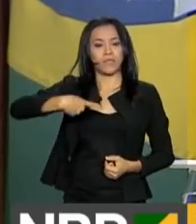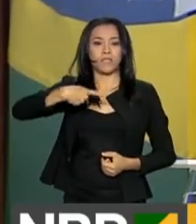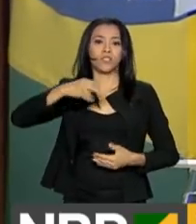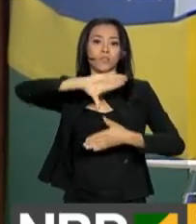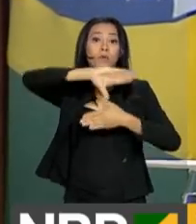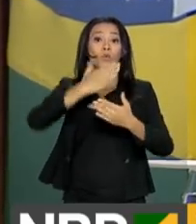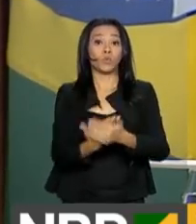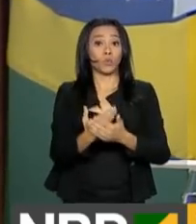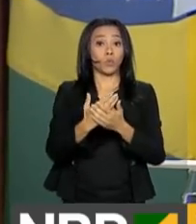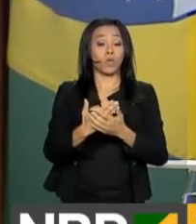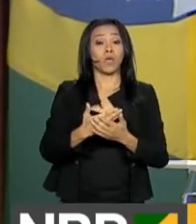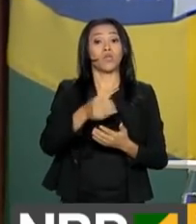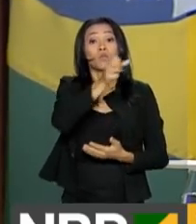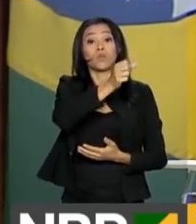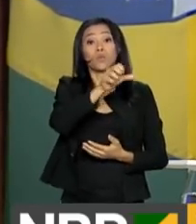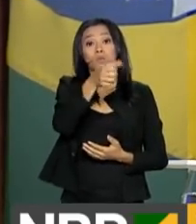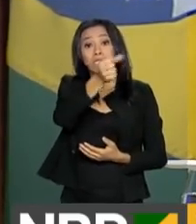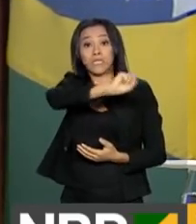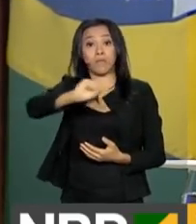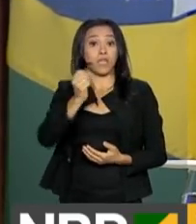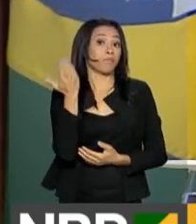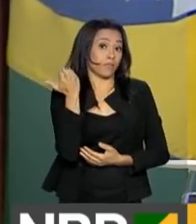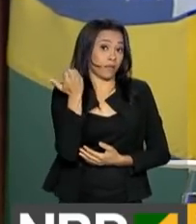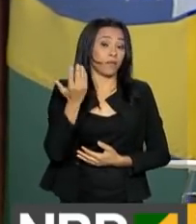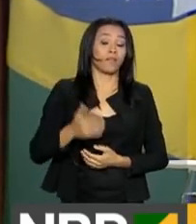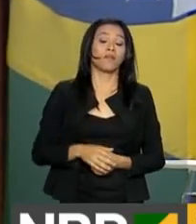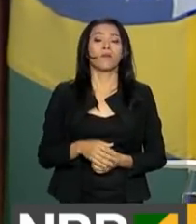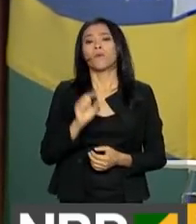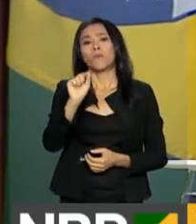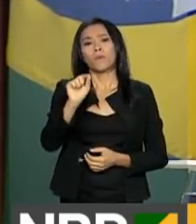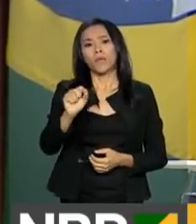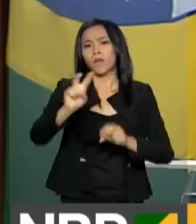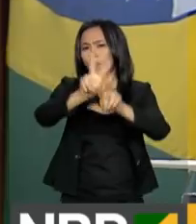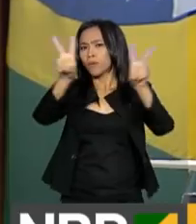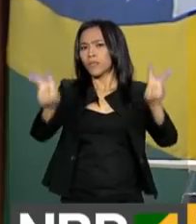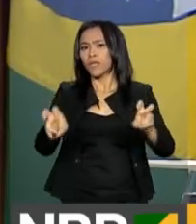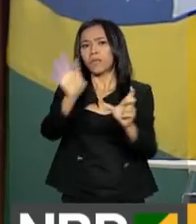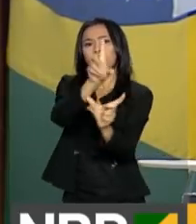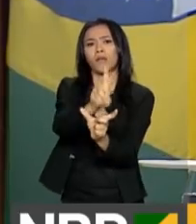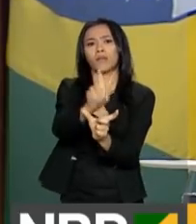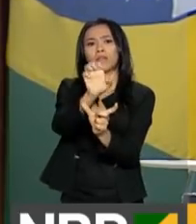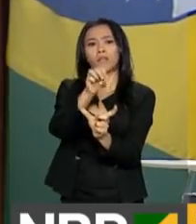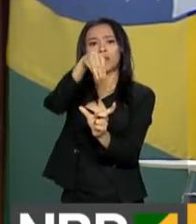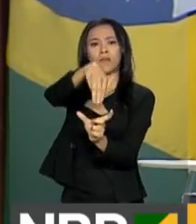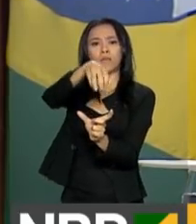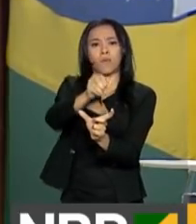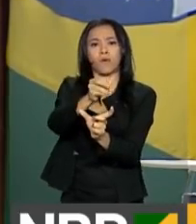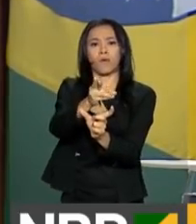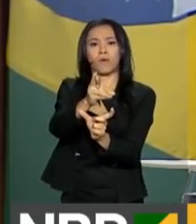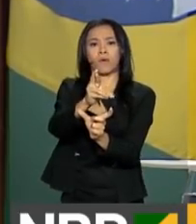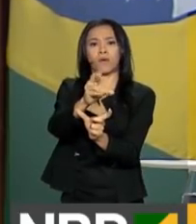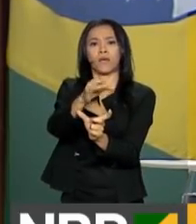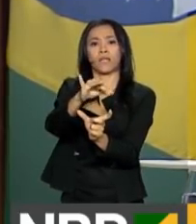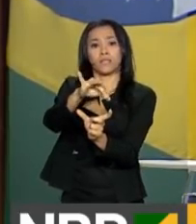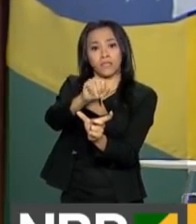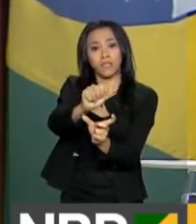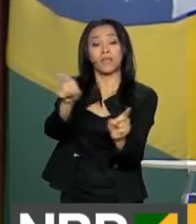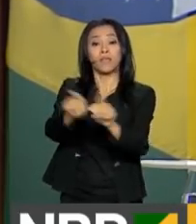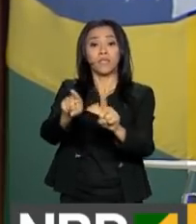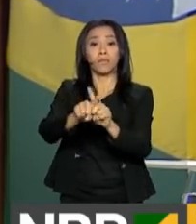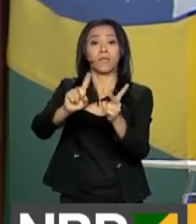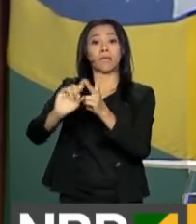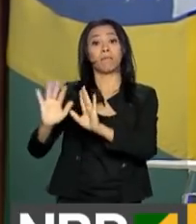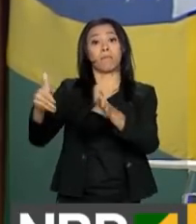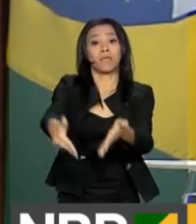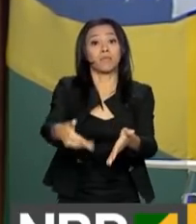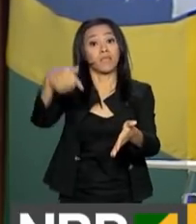passado o que nós fizemos em relação ao tema democracia e participação que é um tema básico para o ministério das